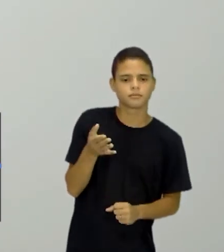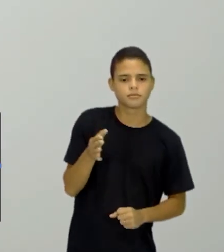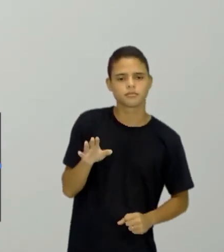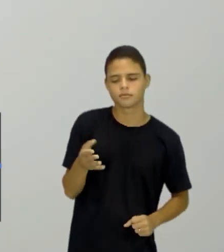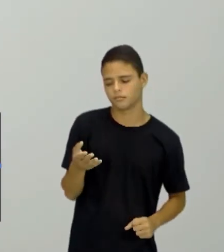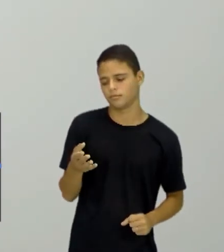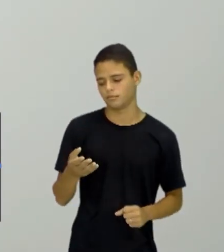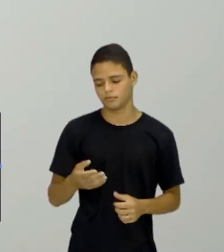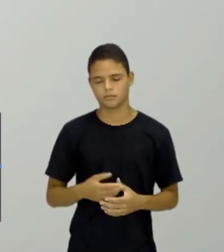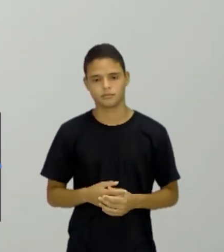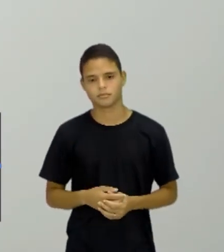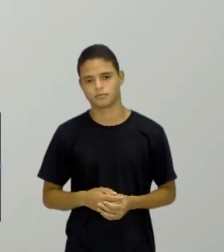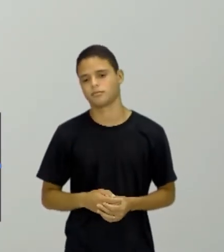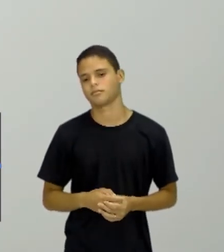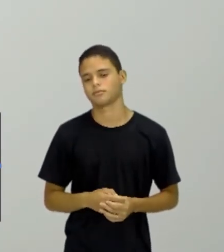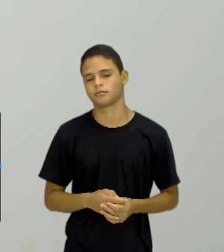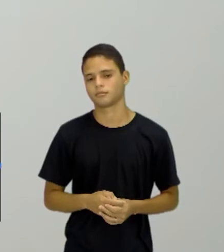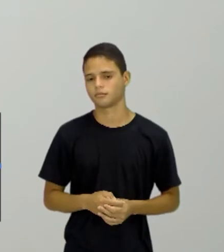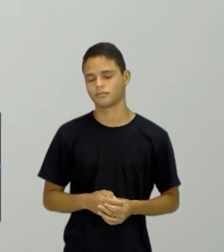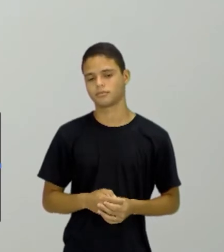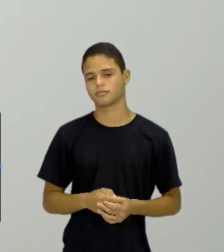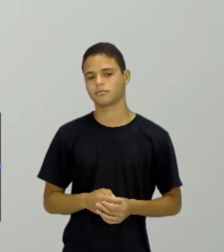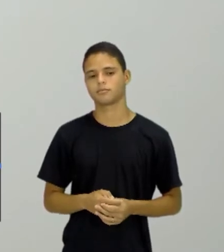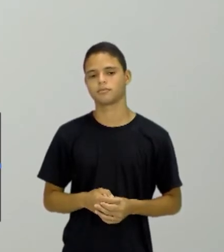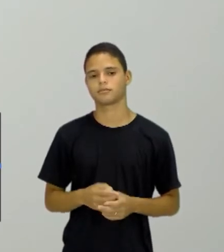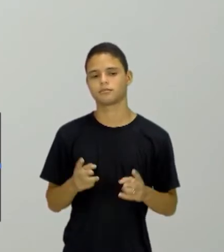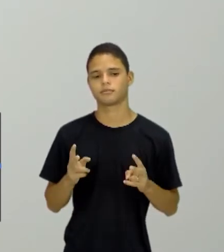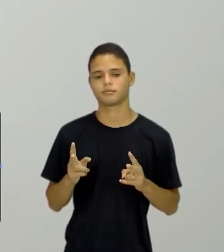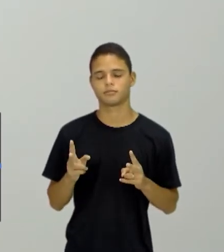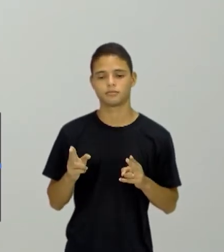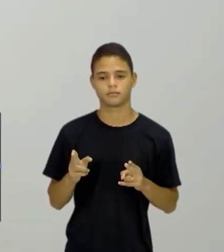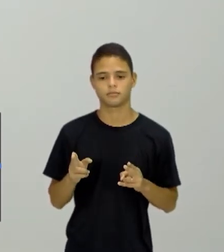O que seria correspondente